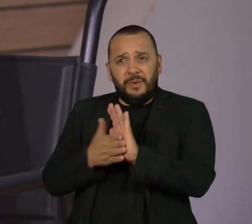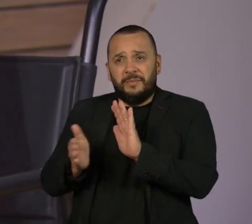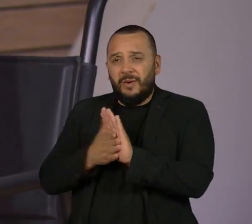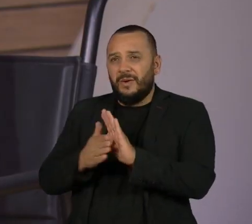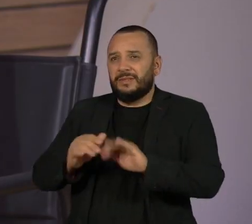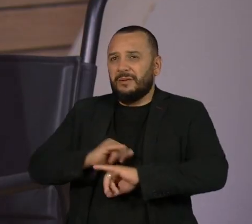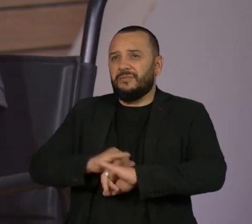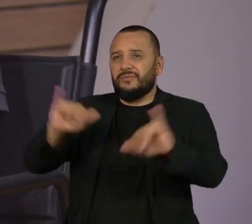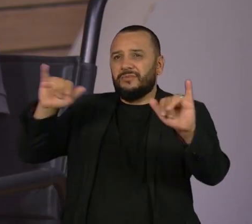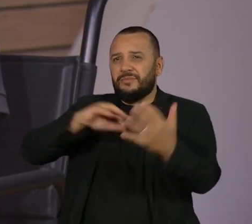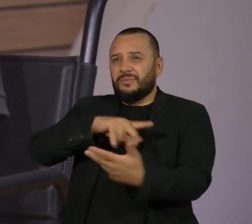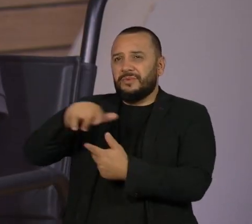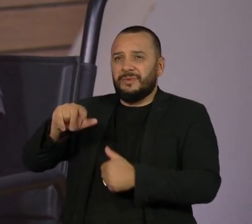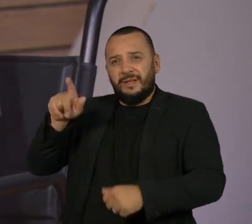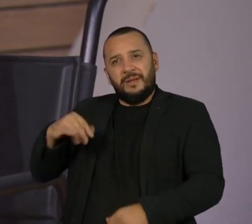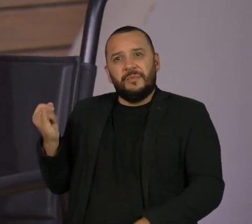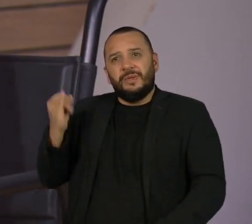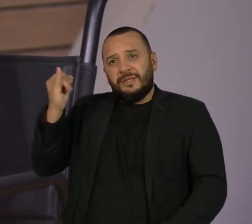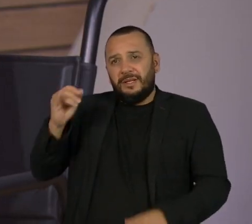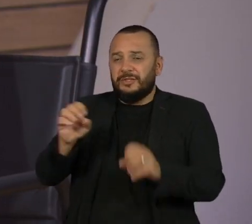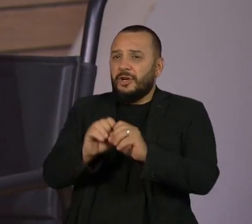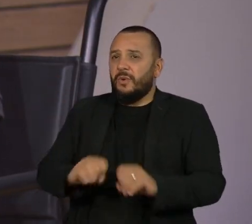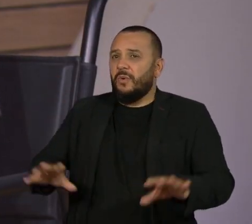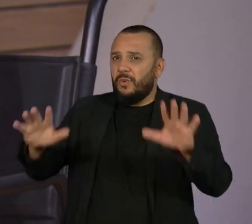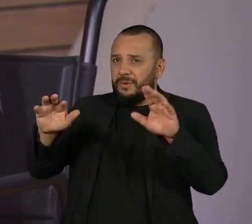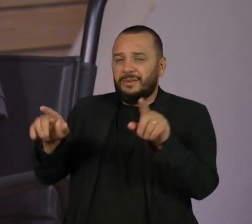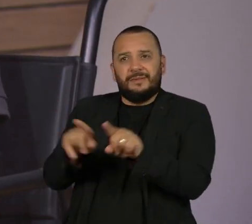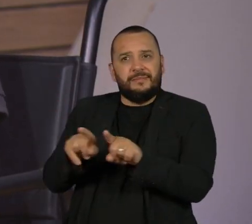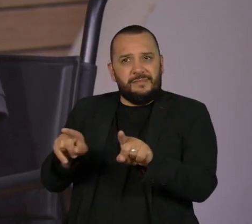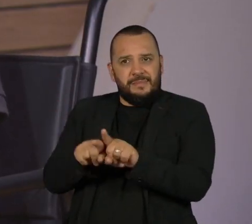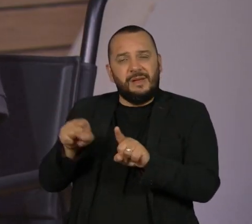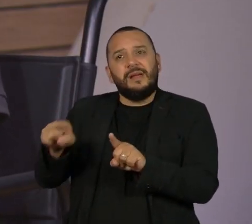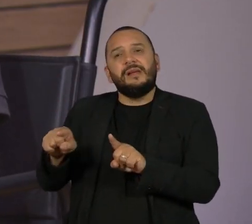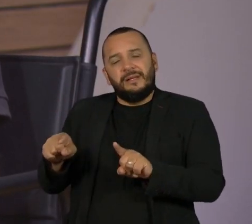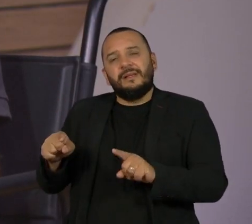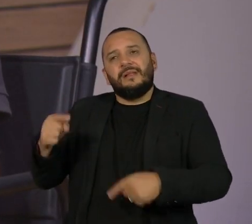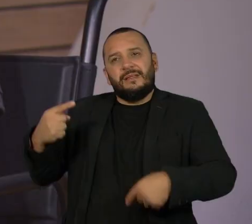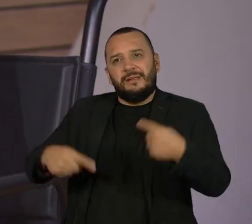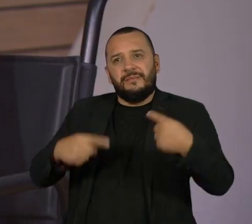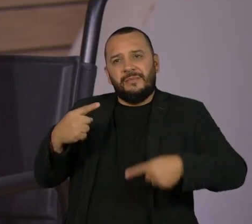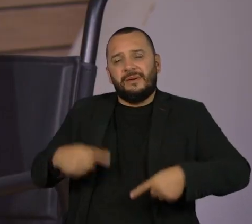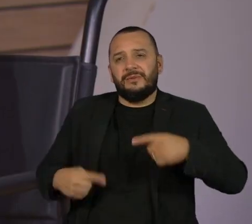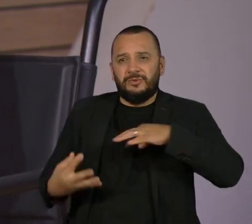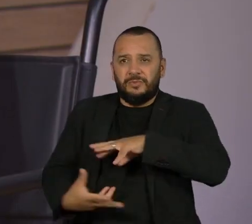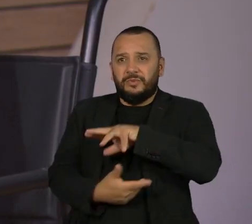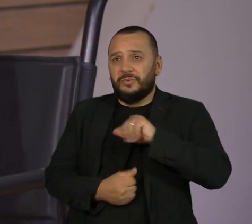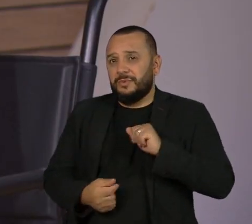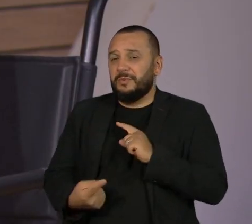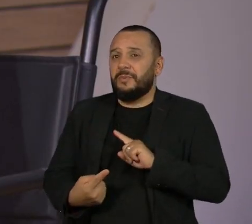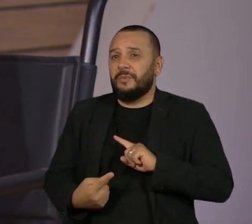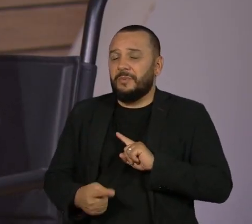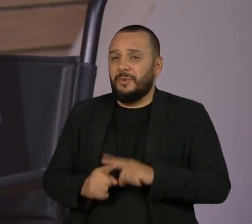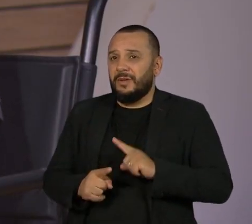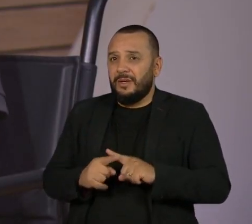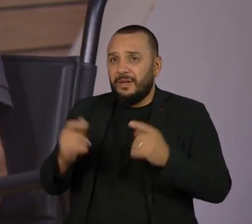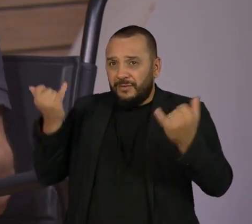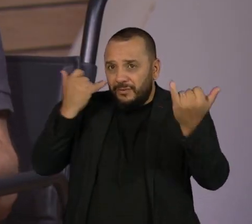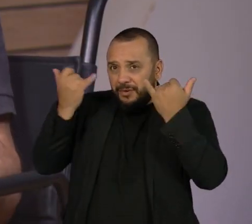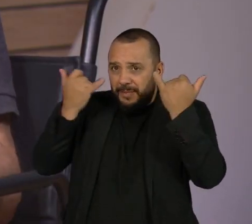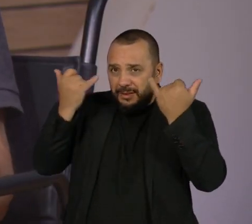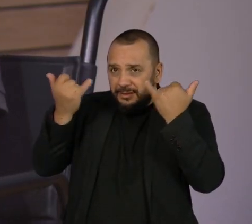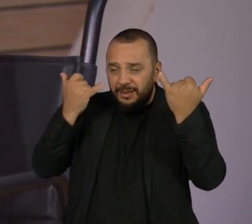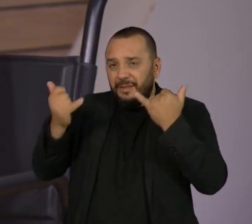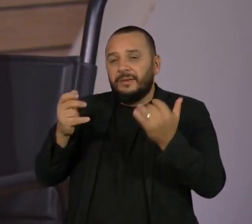mundo. É importante a ONU, o sistema ONU, fazer esse debate no mundo, porque as informações estão sempre chegando e